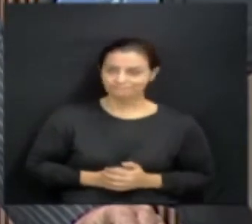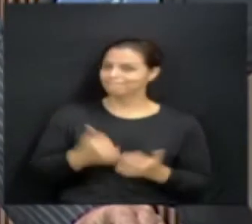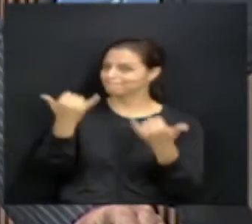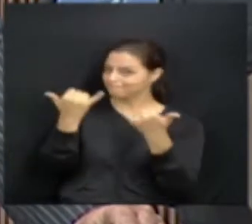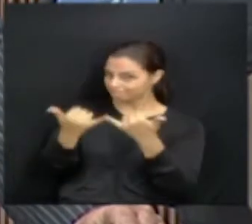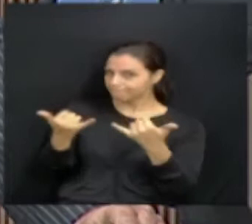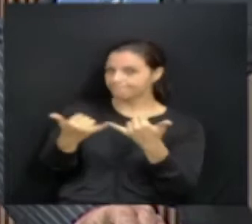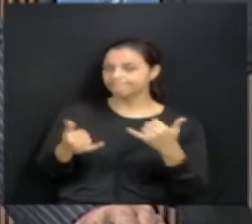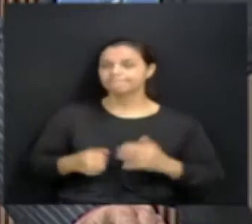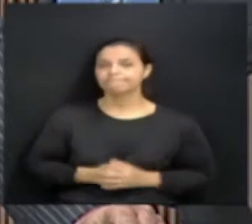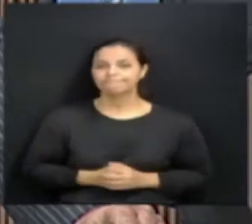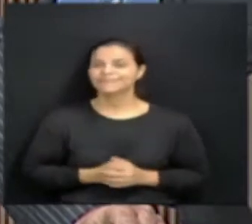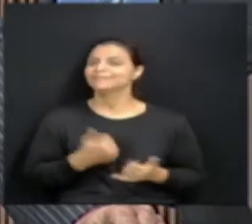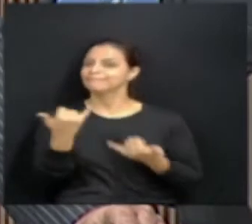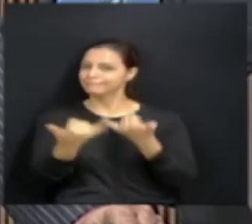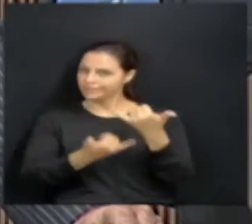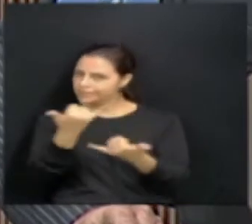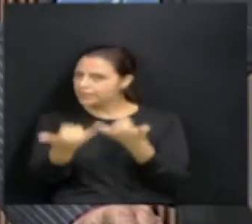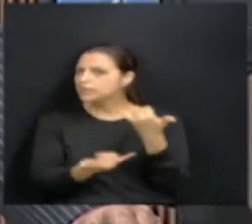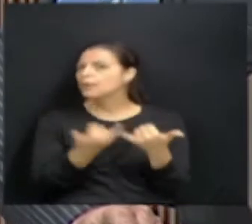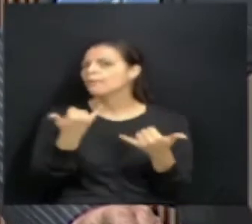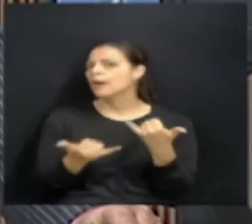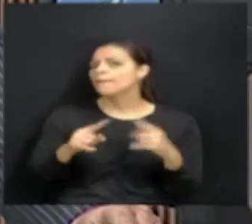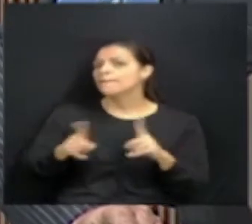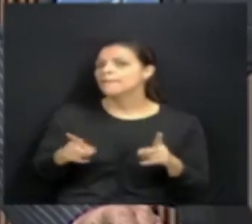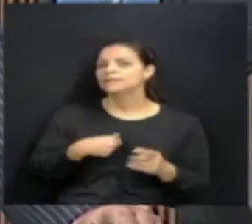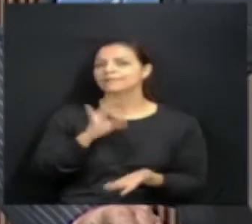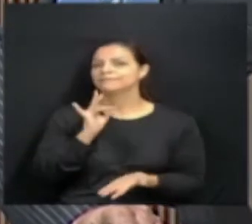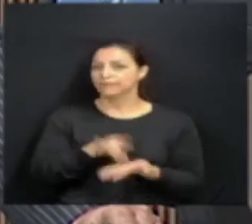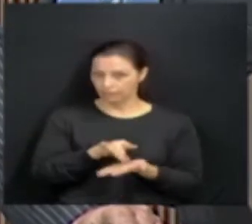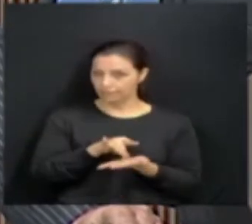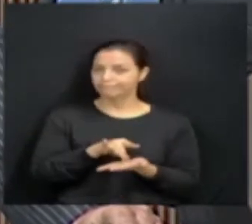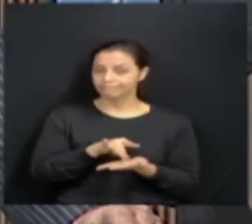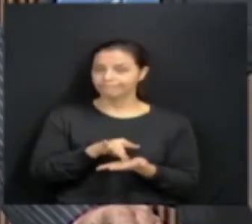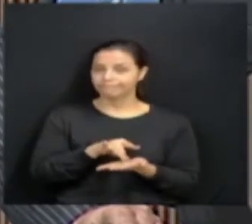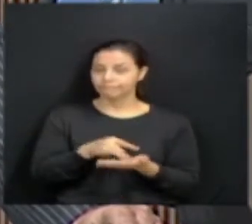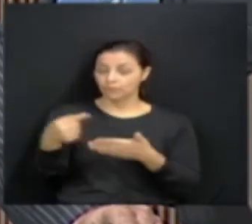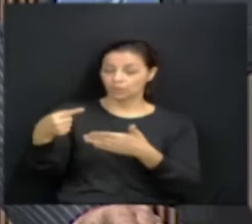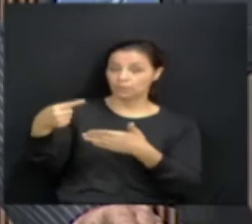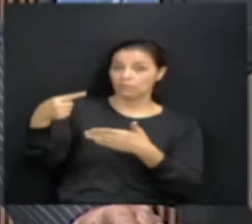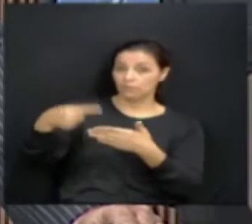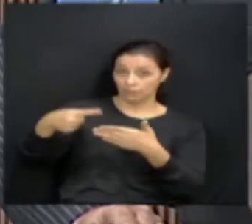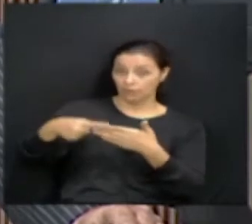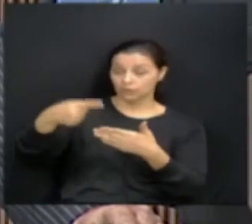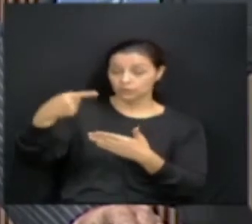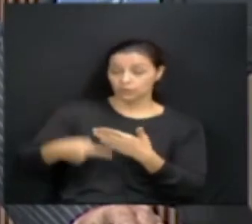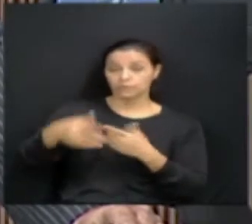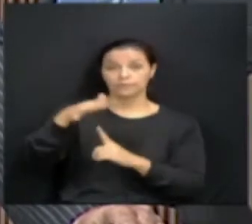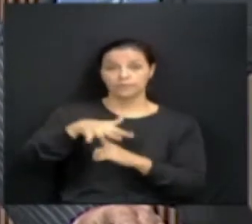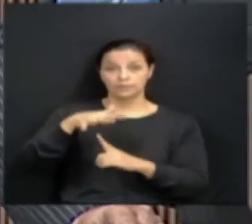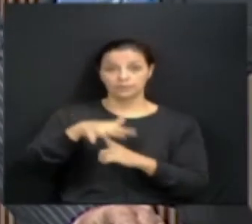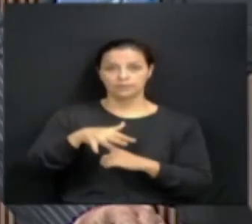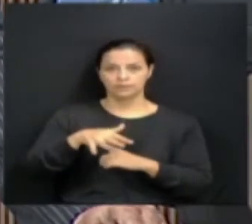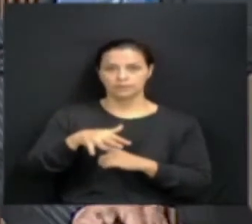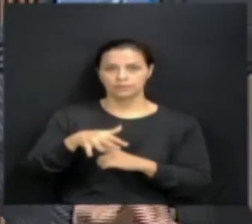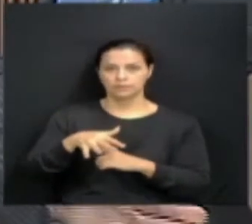Parece brincadeira, mas é a mais pura verdade. O pedágio, aqui no Paraná,